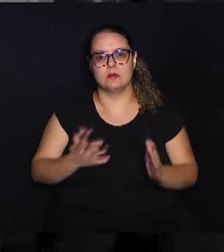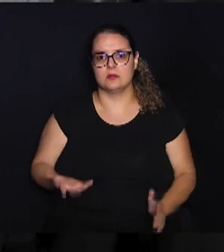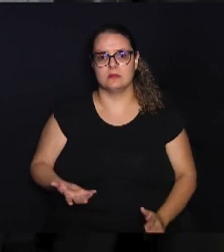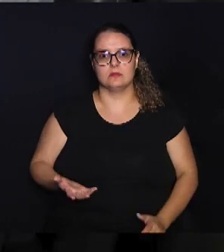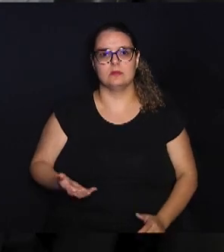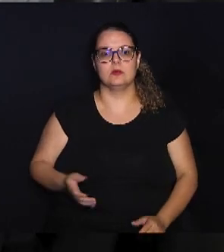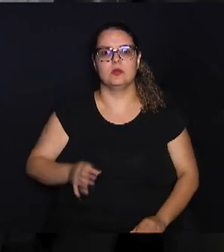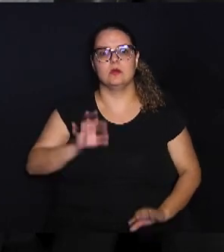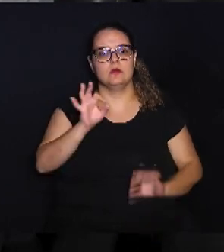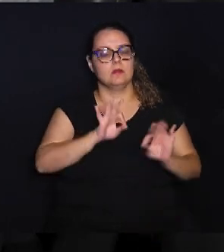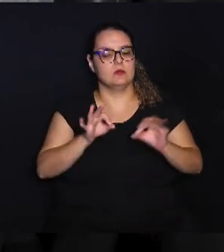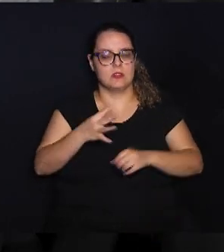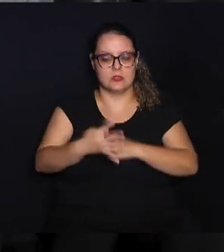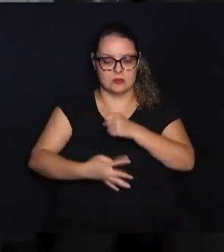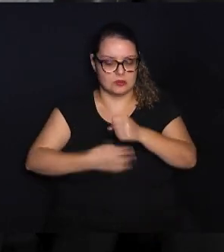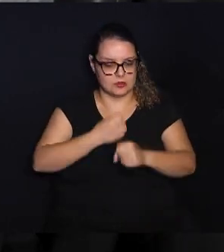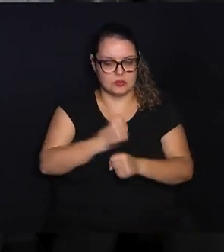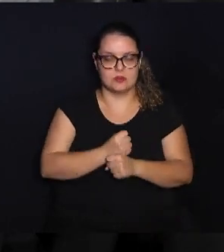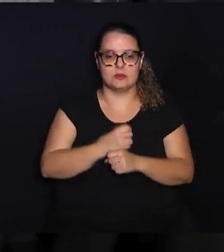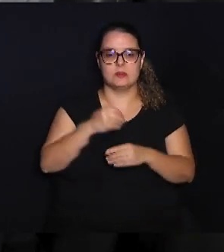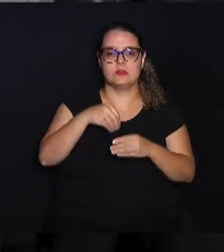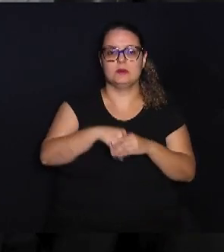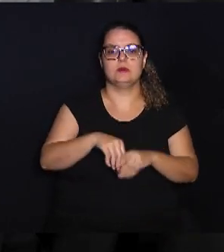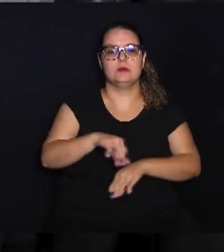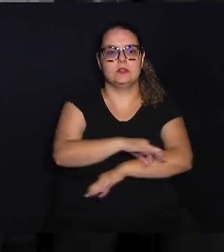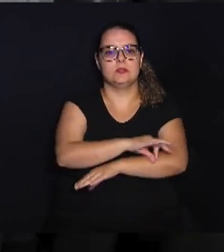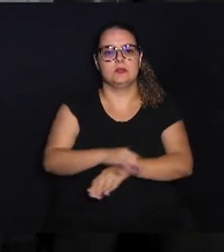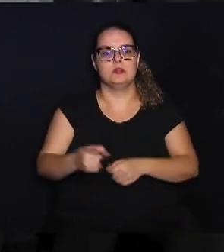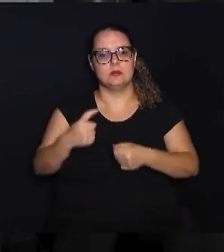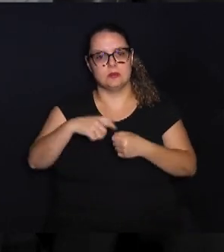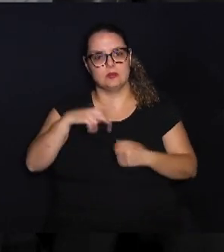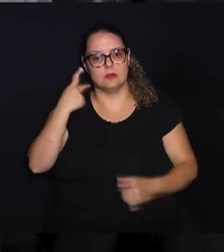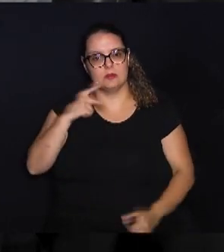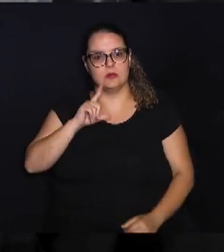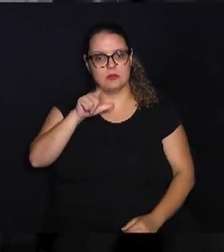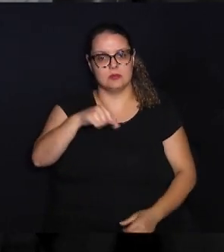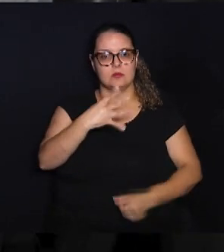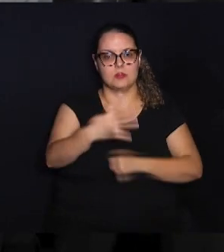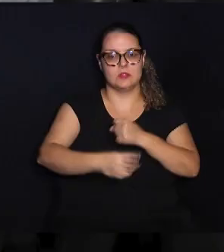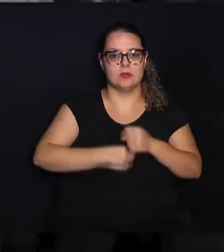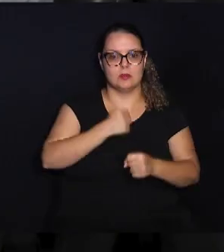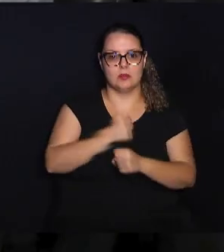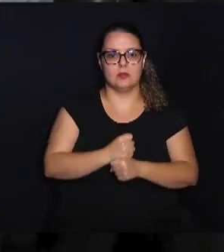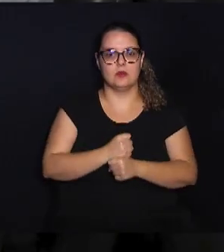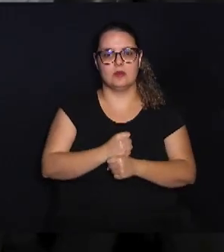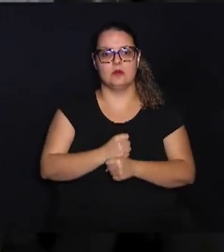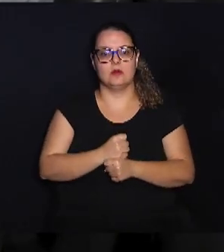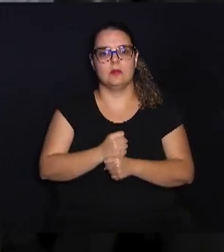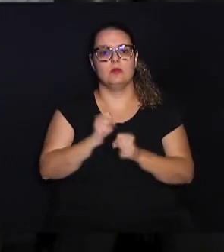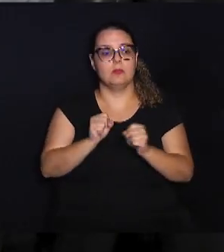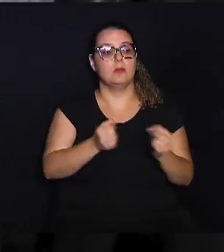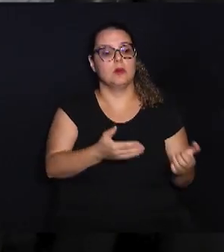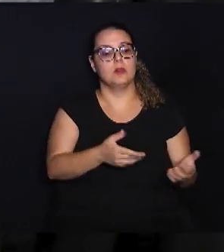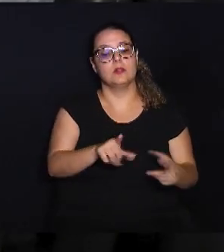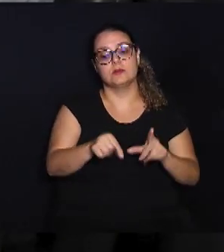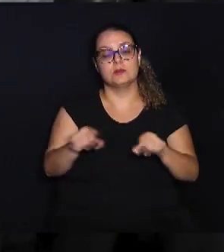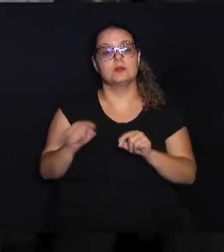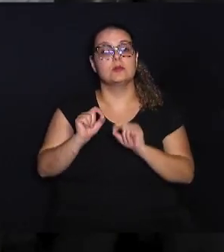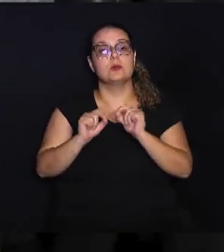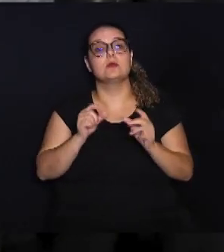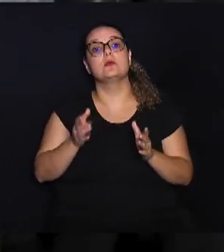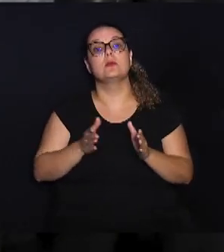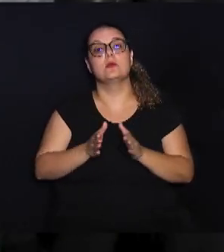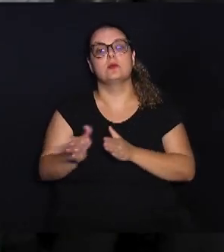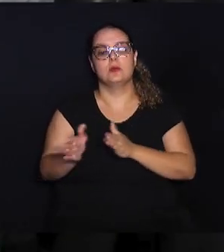é planejar 4 anos dentro da arquitetura e voltar a ser vereador daqui 4 anos? Se tiver, falou, ó, você pode escolher. Que